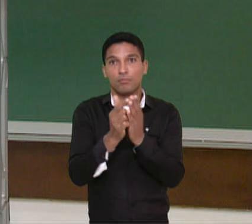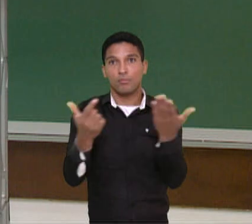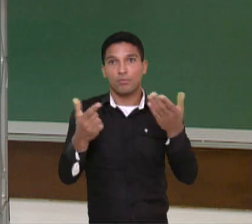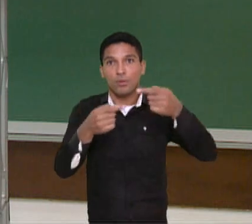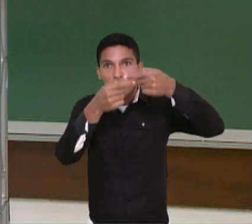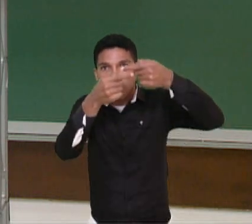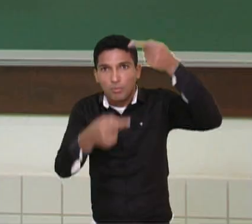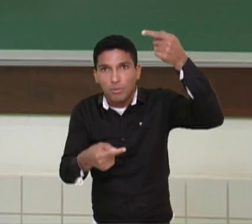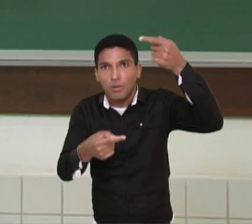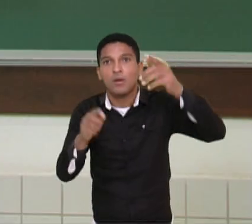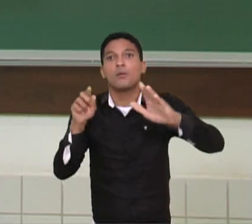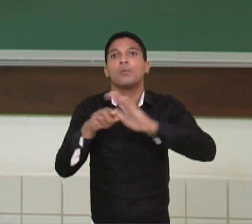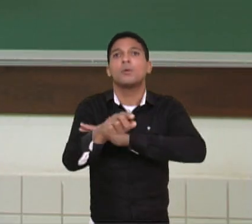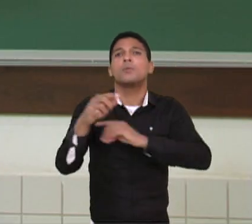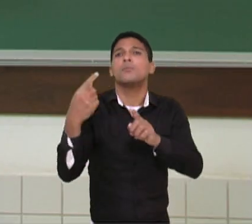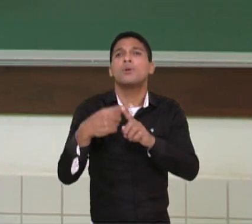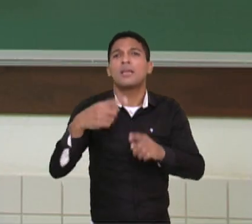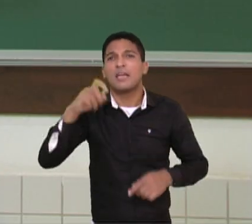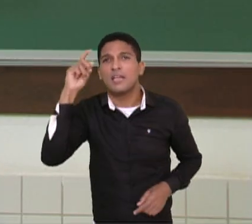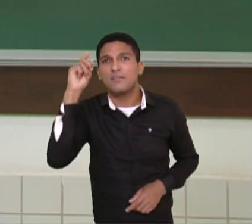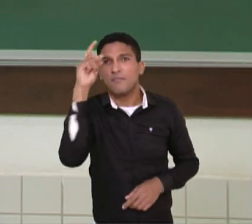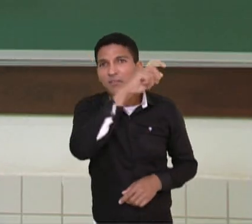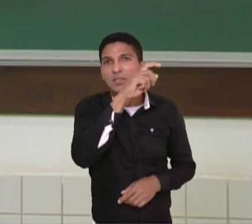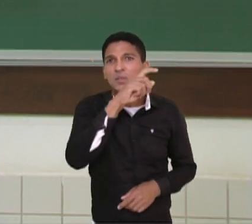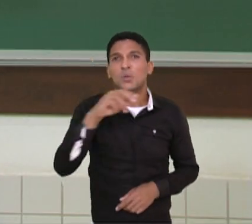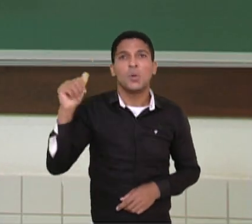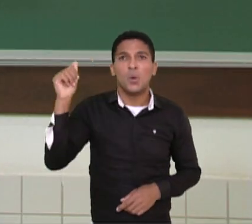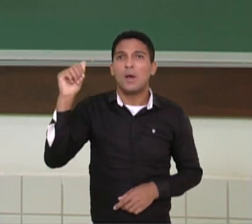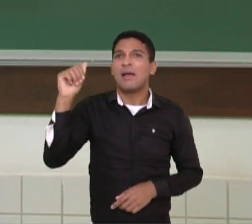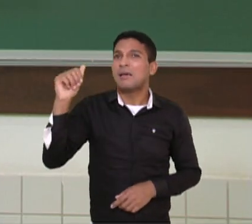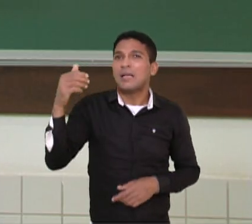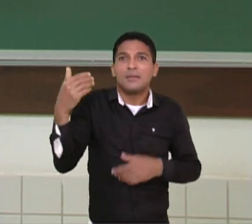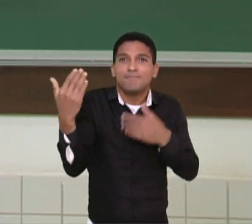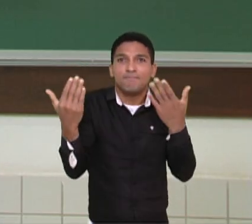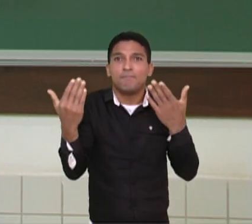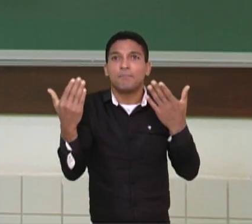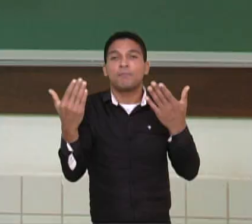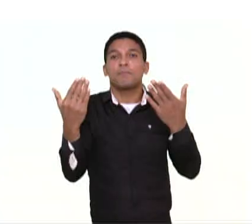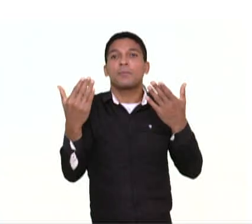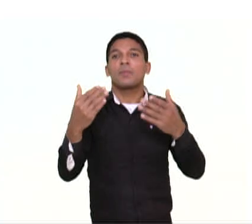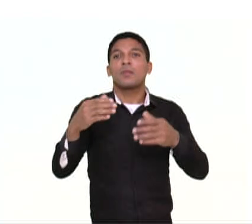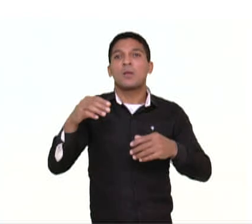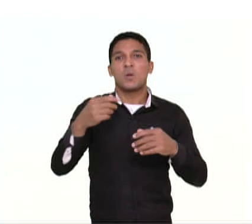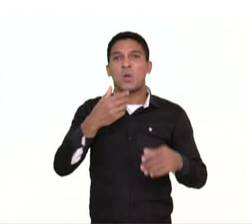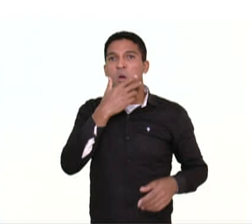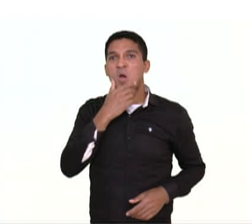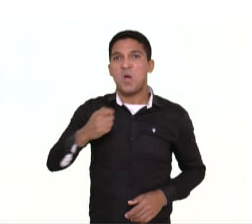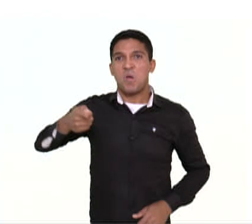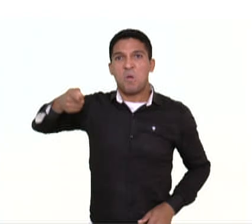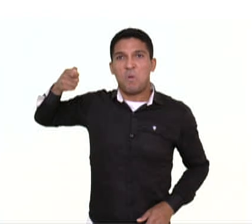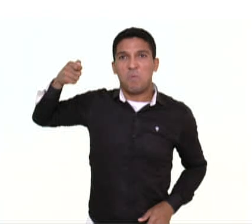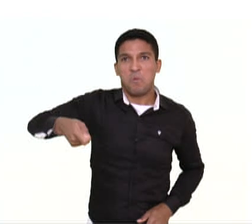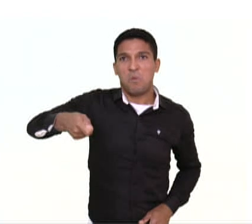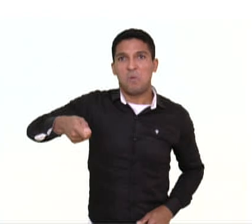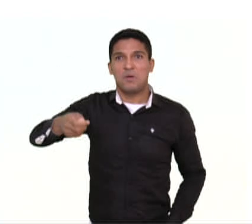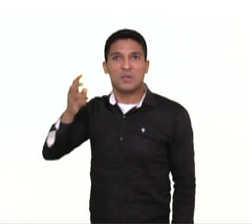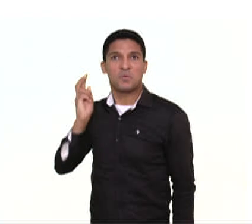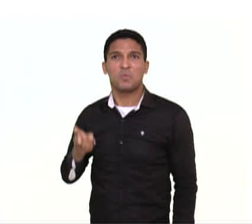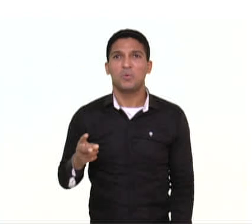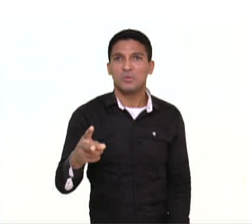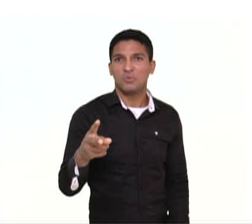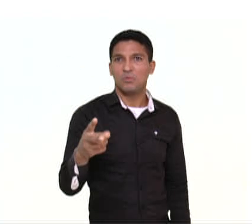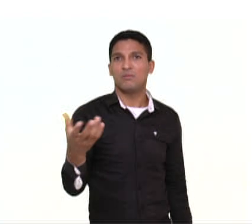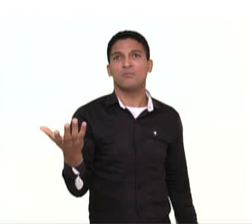com o machismo? Espero que vocês tenham feito algumas reflexões para a gente chegar à seguinte resposta. Porque em nossa sociedade, o